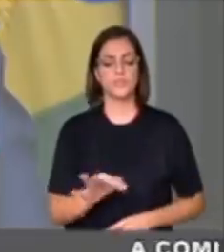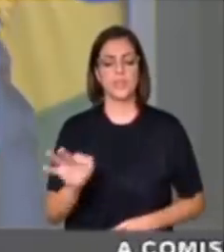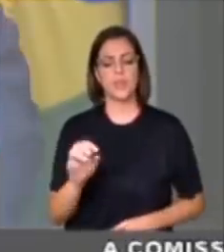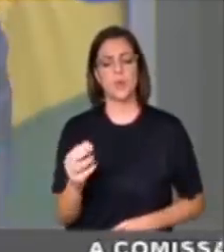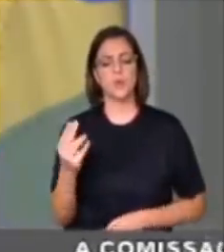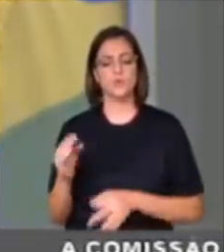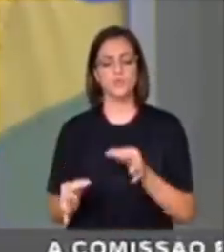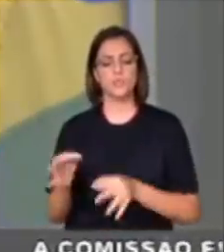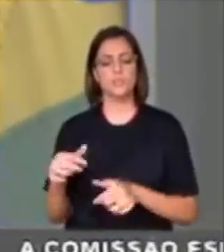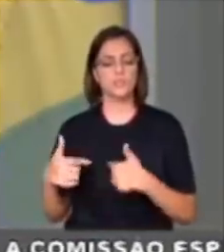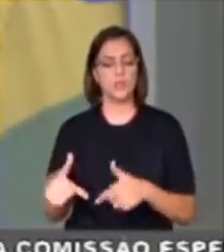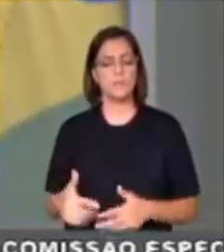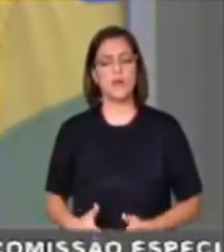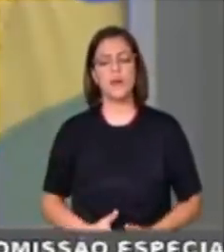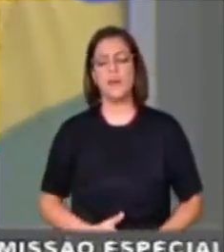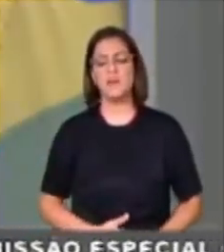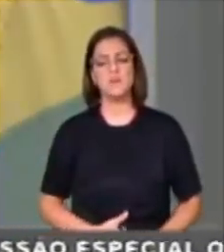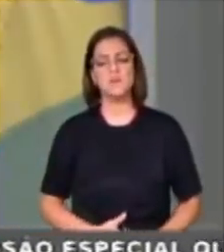do Trabalho, ou